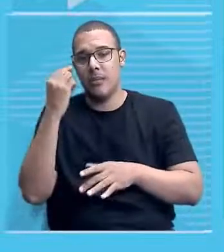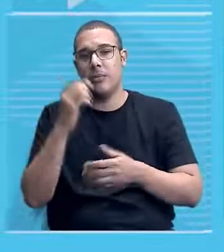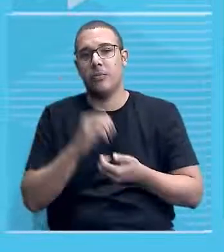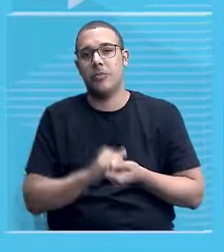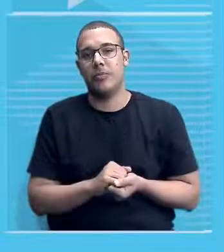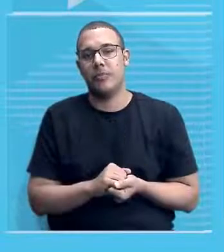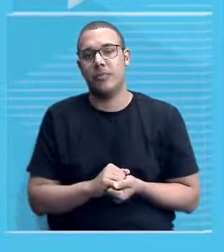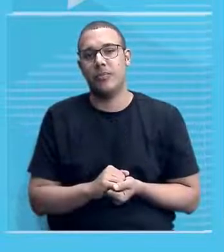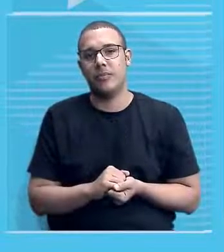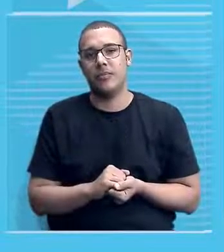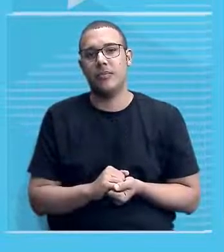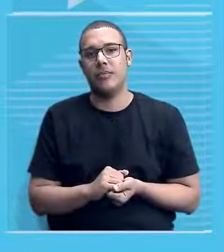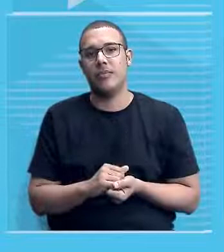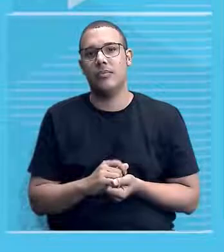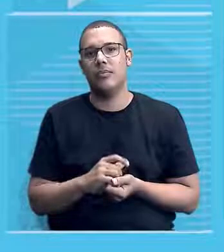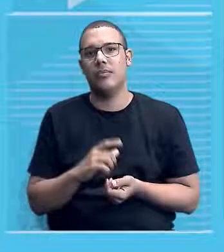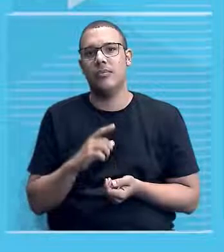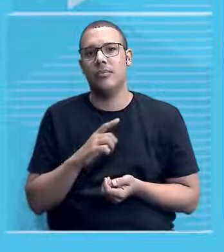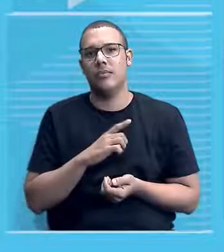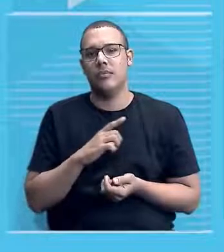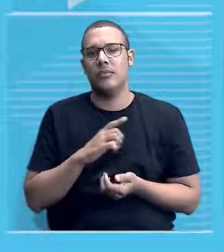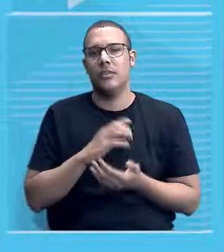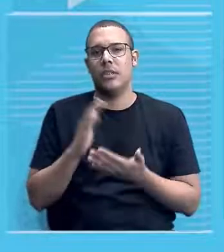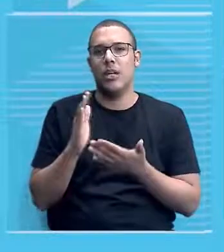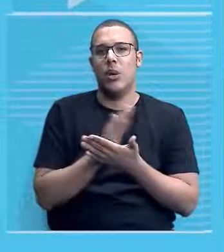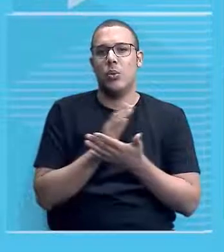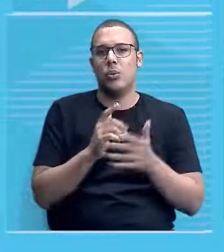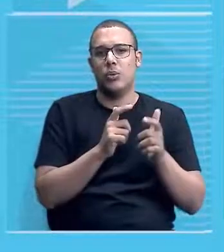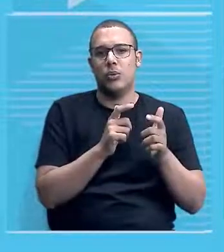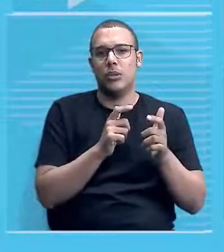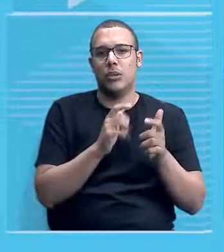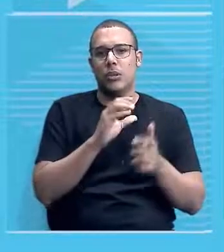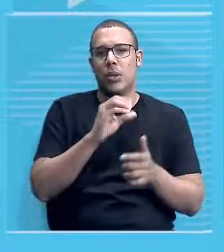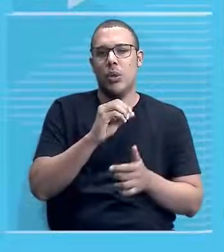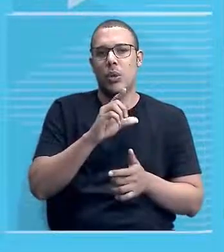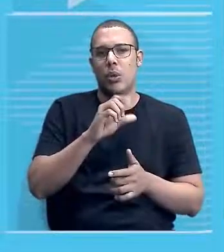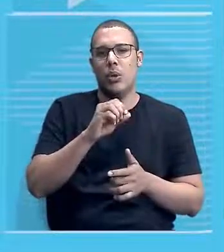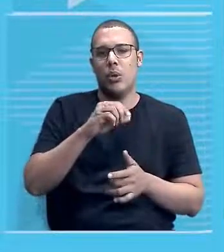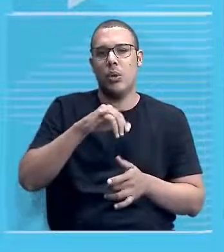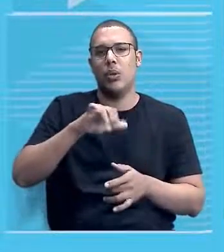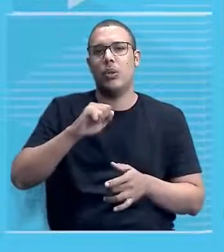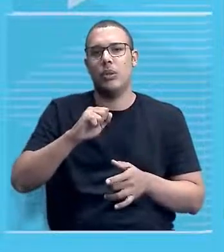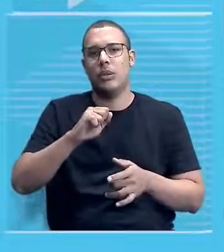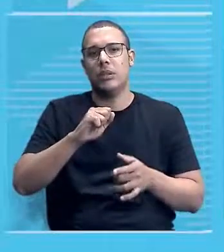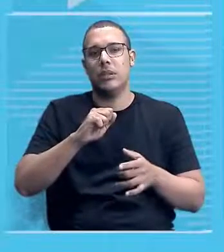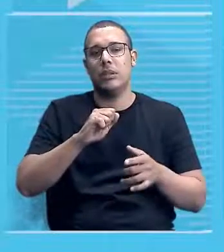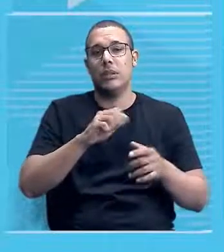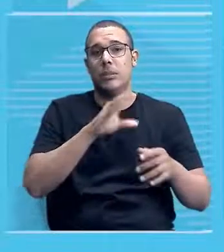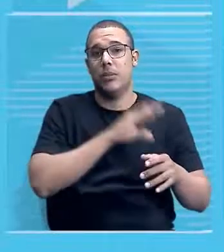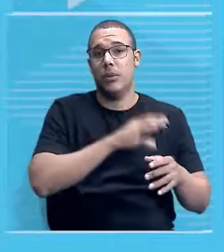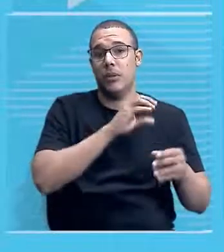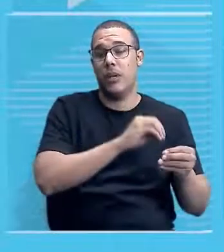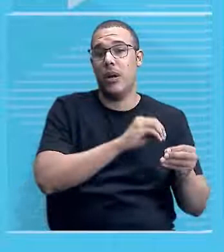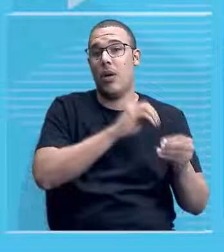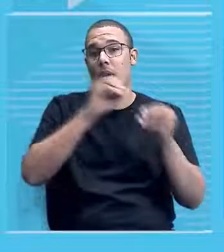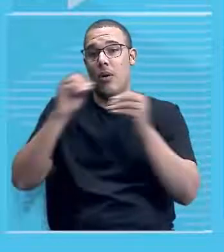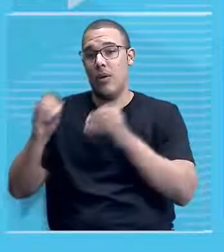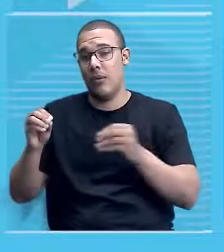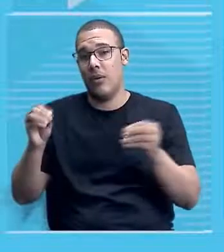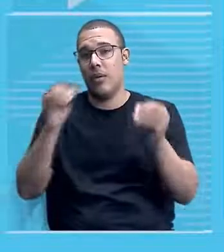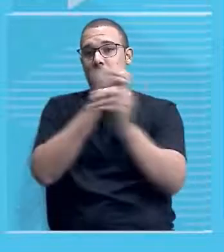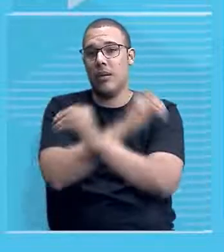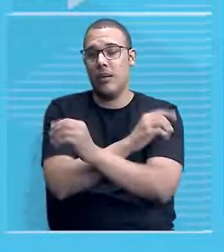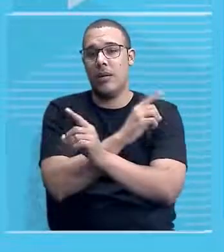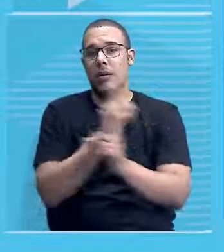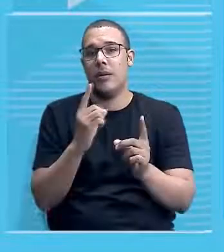que tinha colônia portuguesa lá no território espanhol e tinha um contrário também colônia espanhola